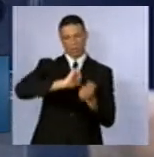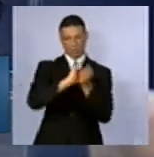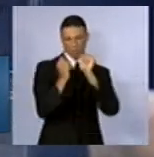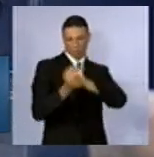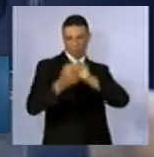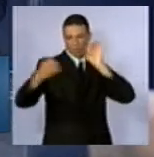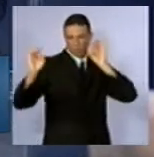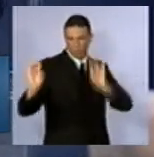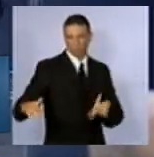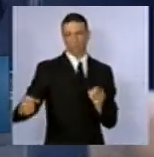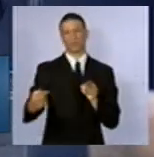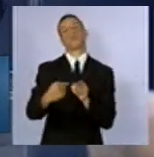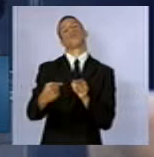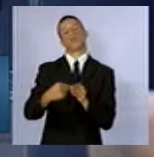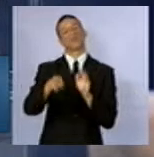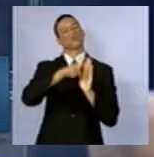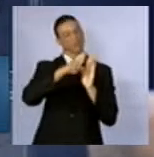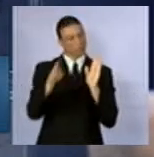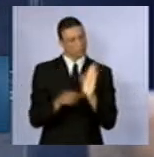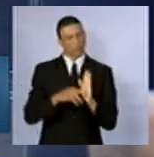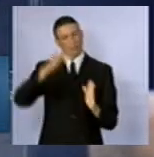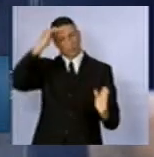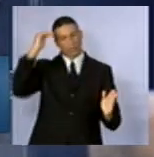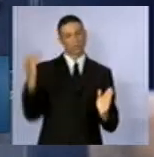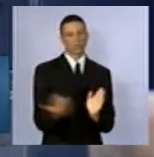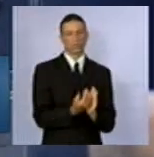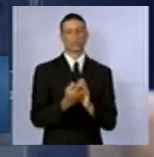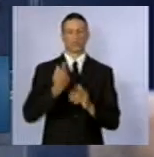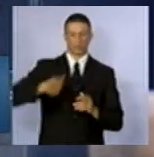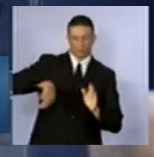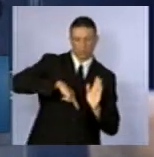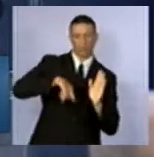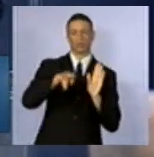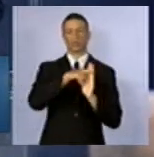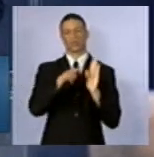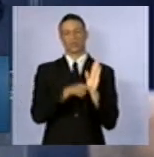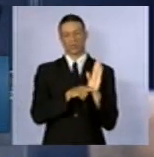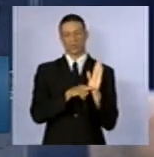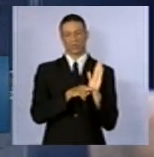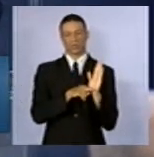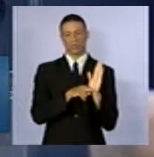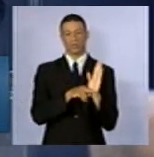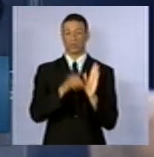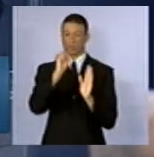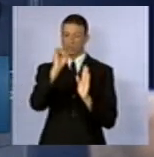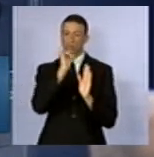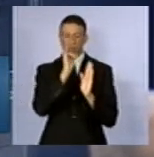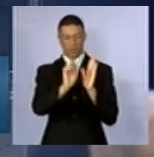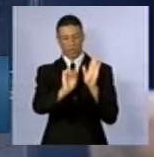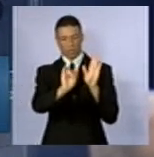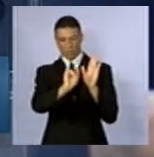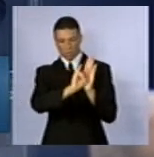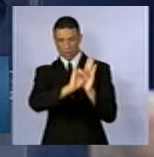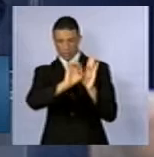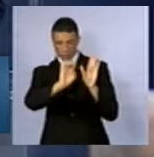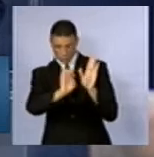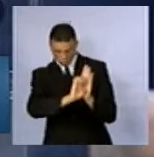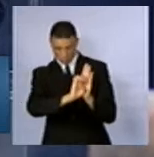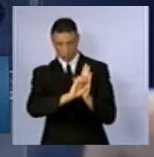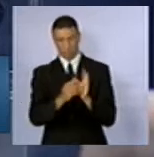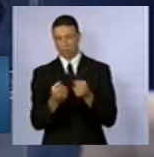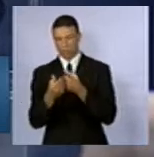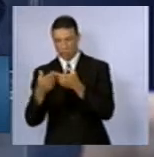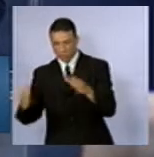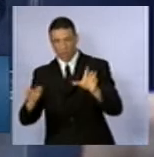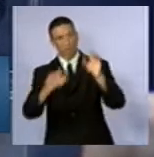essa é a é a regra que funciona do ponto de vista de Norma então quando sai o edital de licitação para uma linha